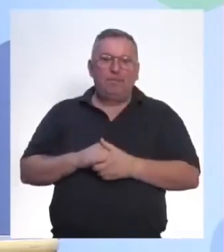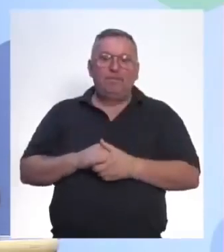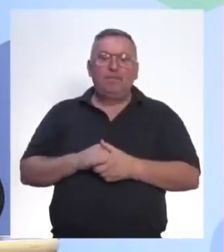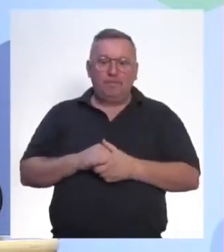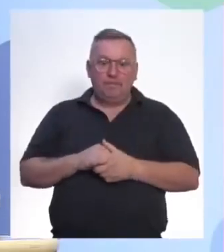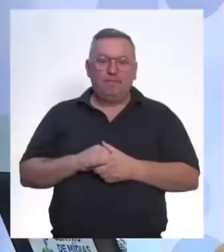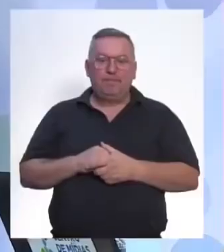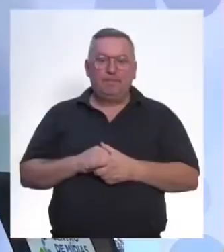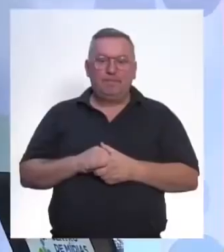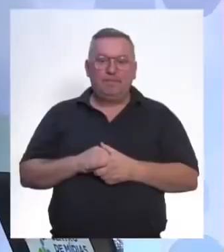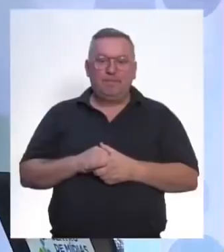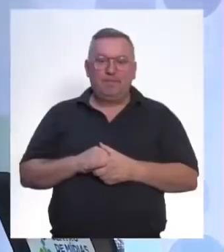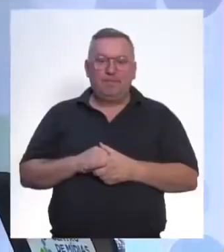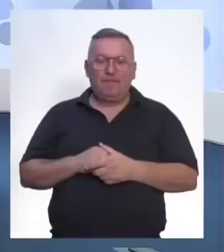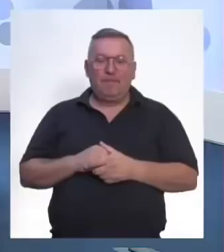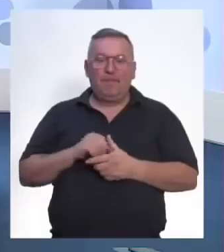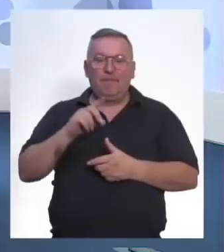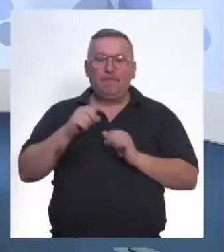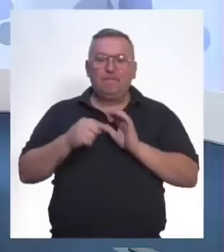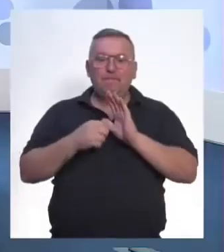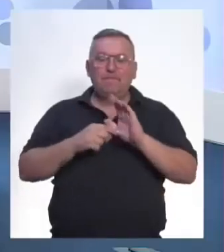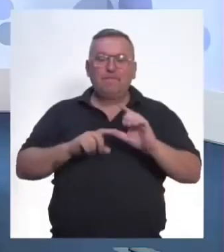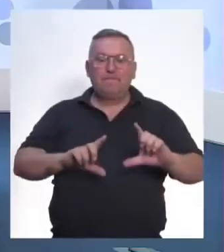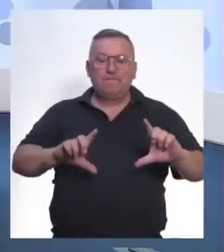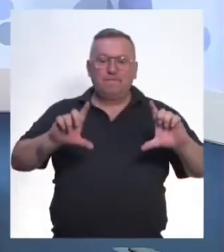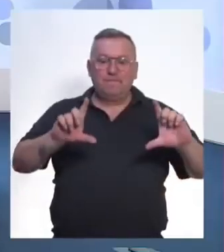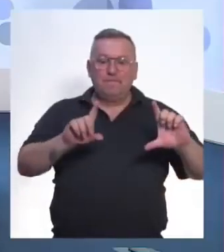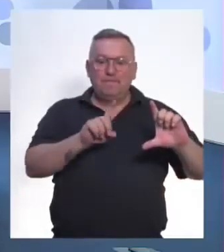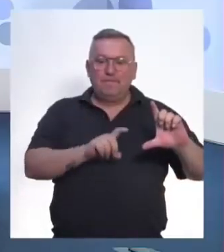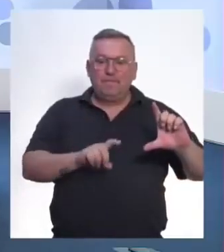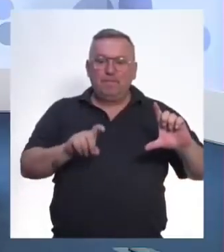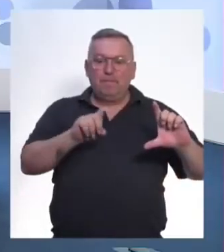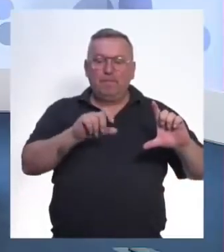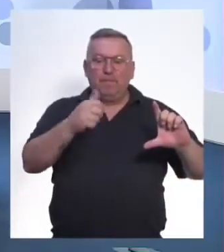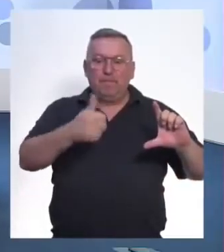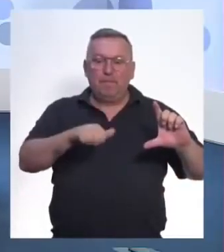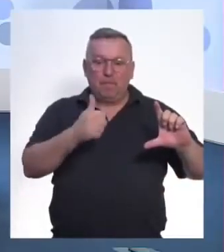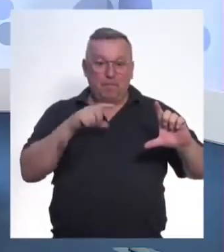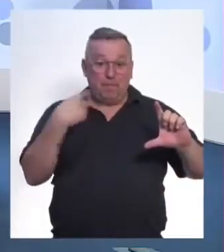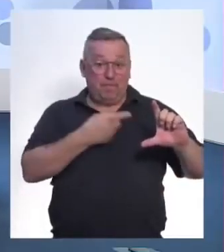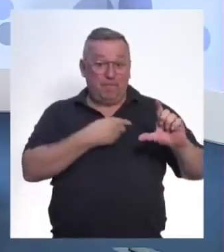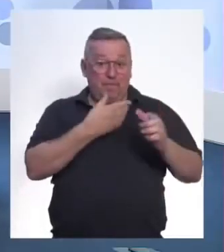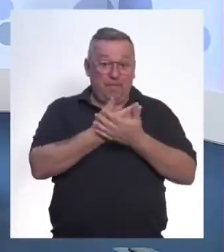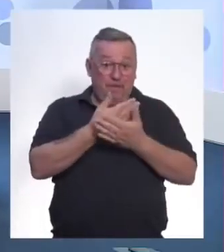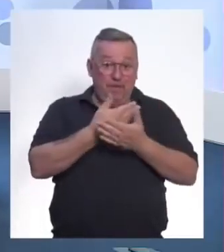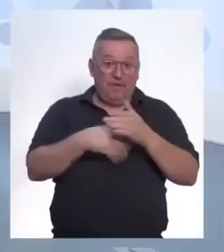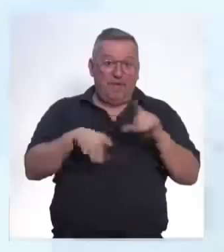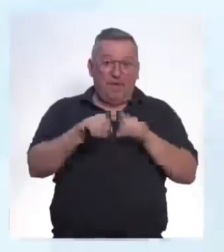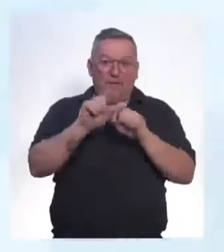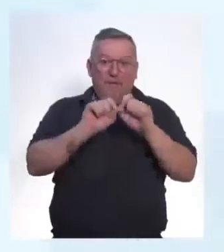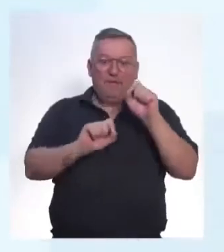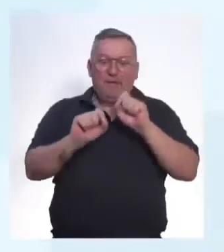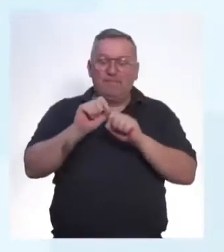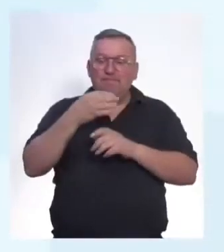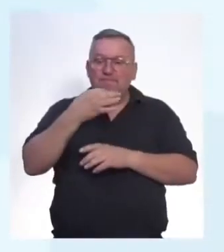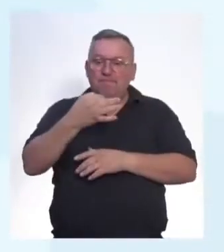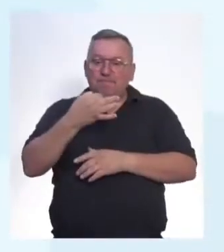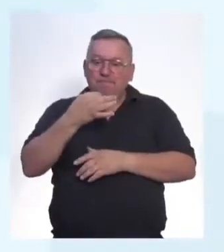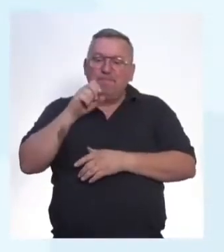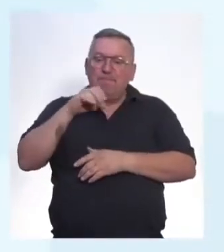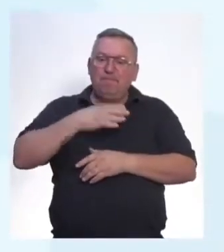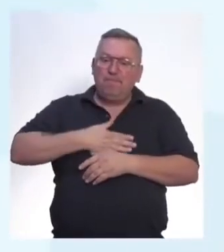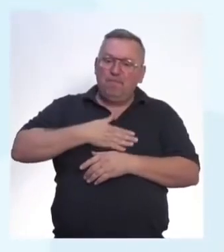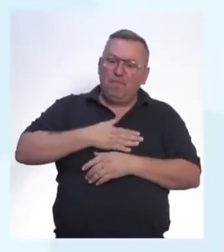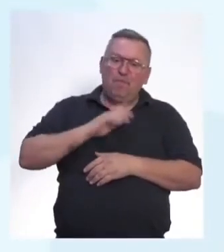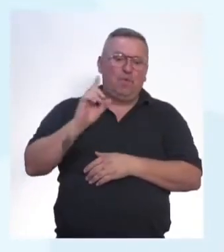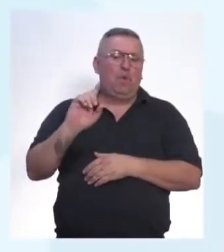Perfeito, tudo bem? Vai aparecer aí o QR Code para vocês fazerem uma análise da nossa aula, fazerem os seus comentários, se gostaram